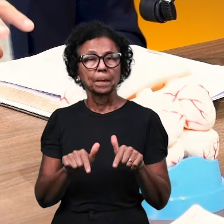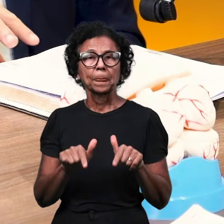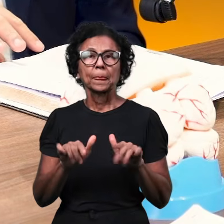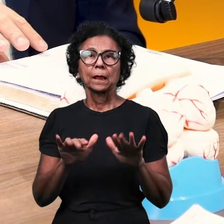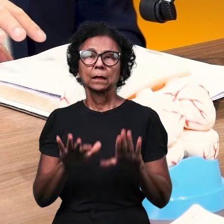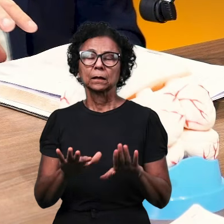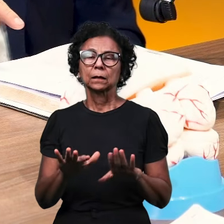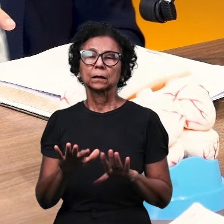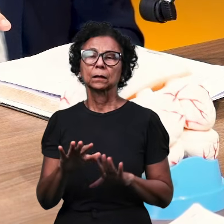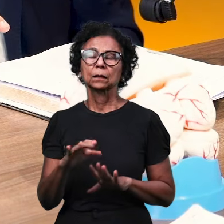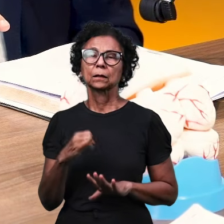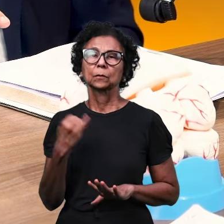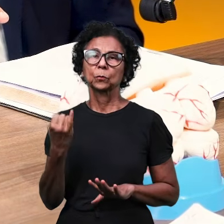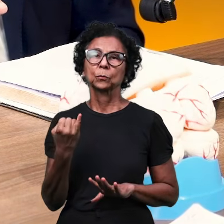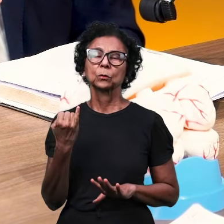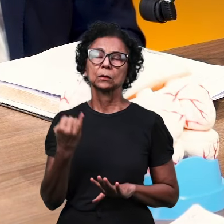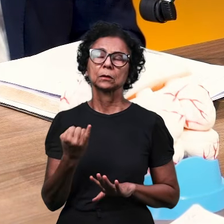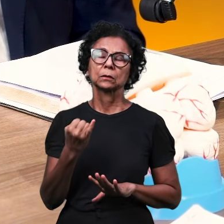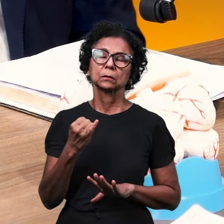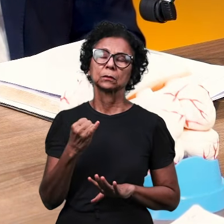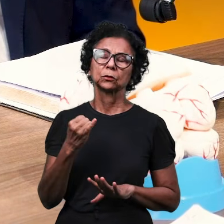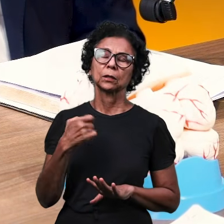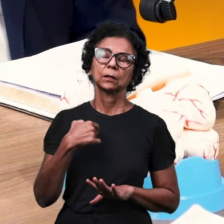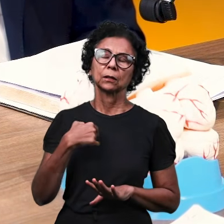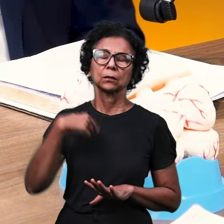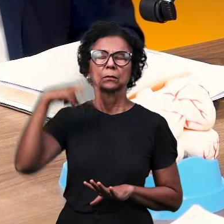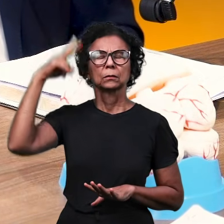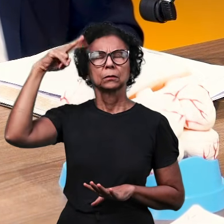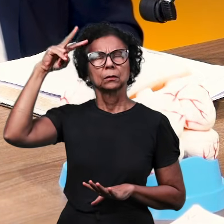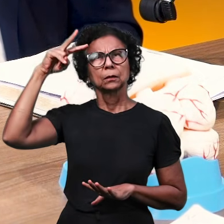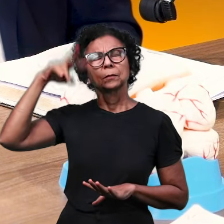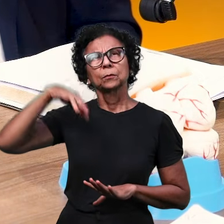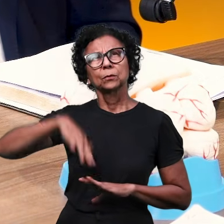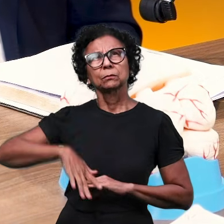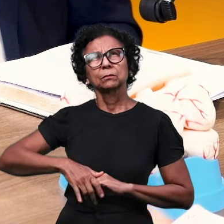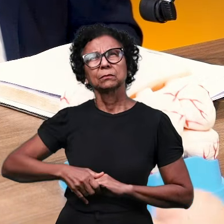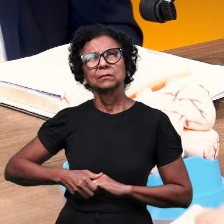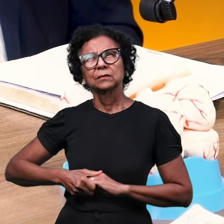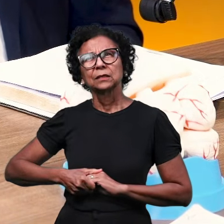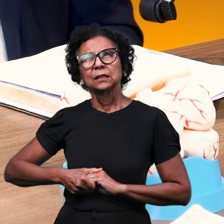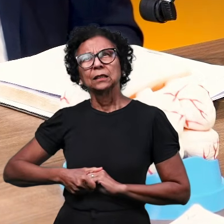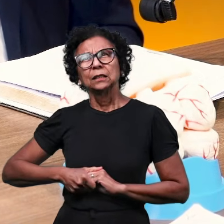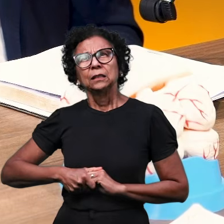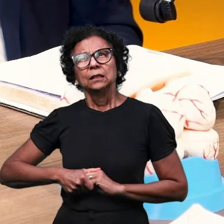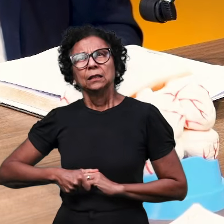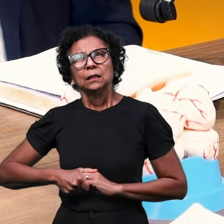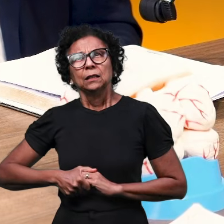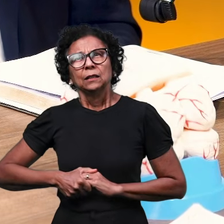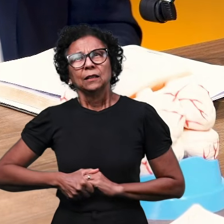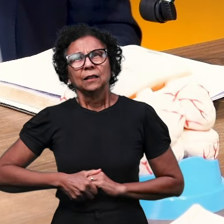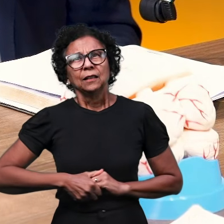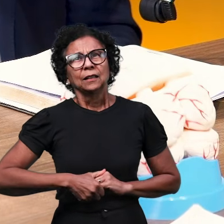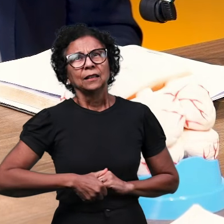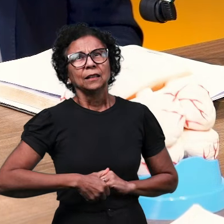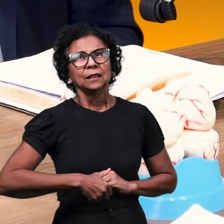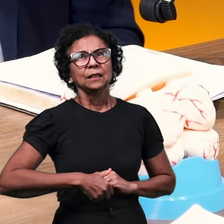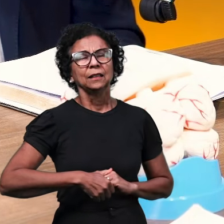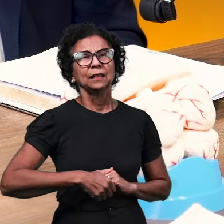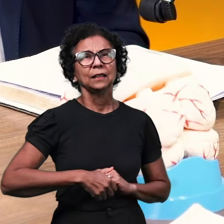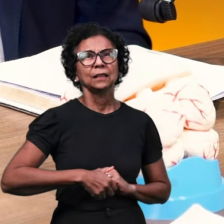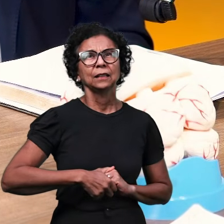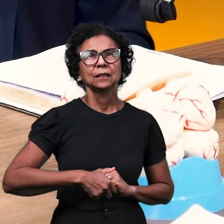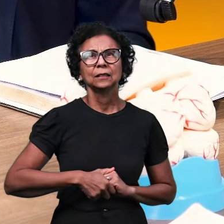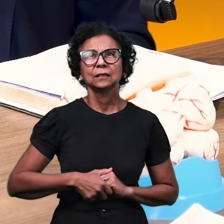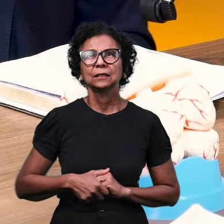muito importante, essa gestão. Eu lembro, eu demorei 5 anos para ter a minha